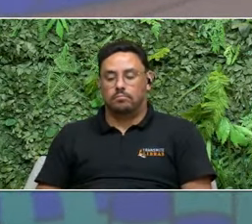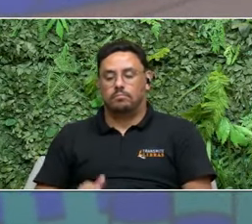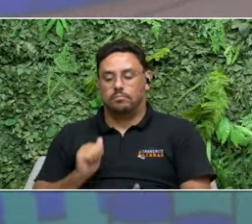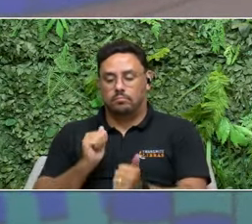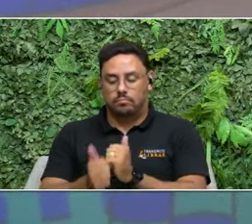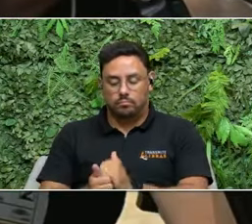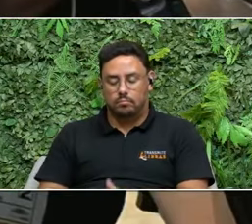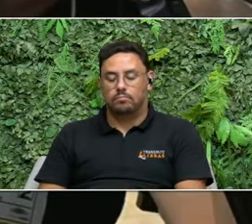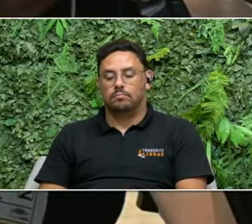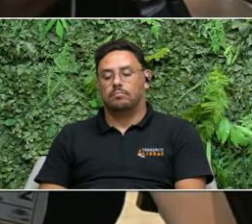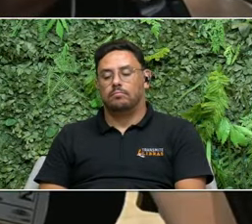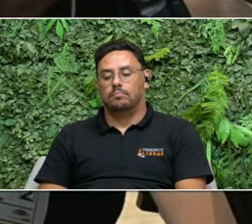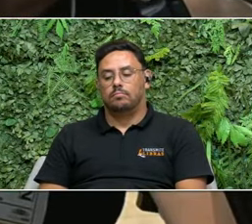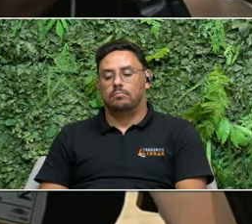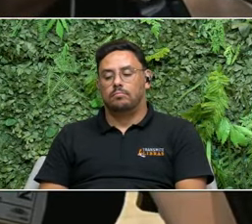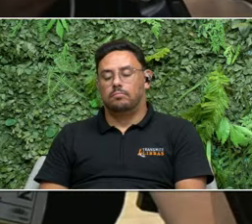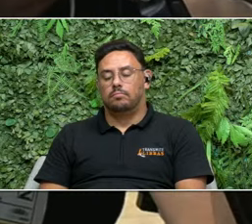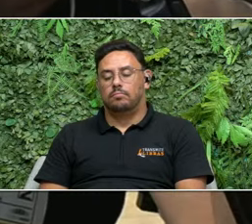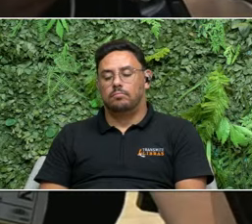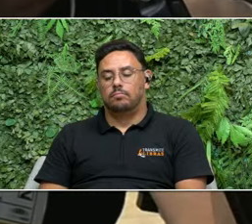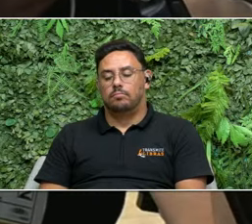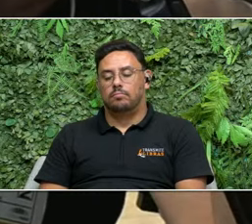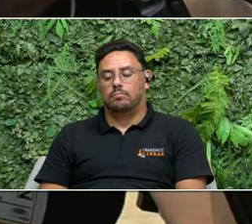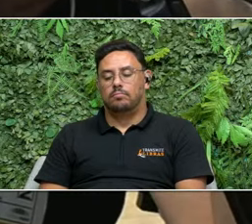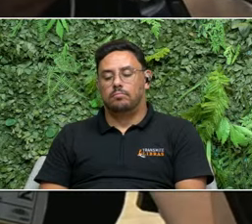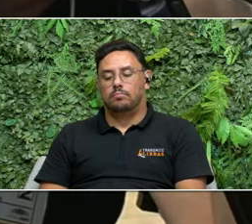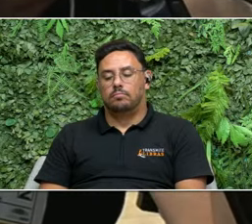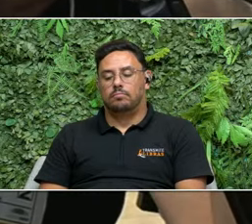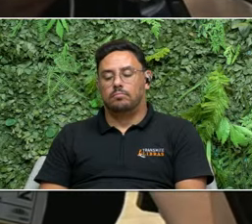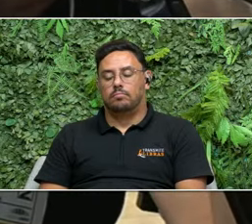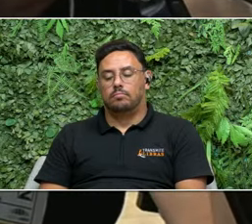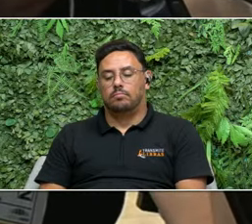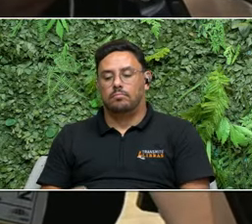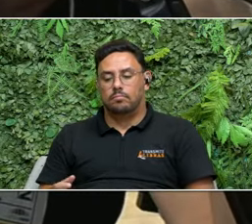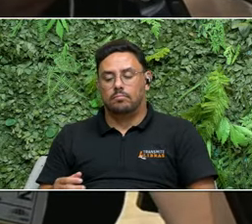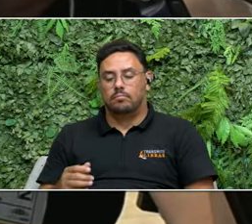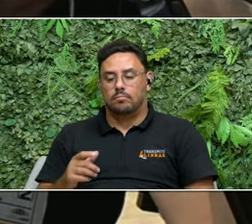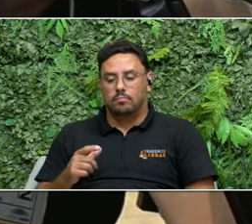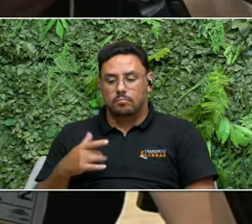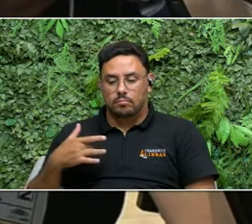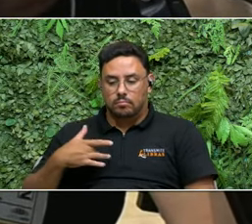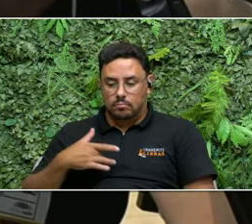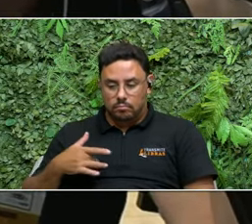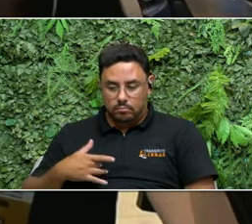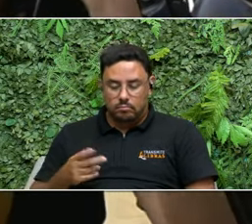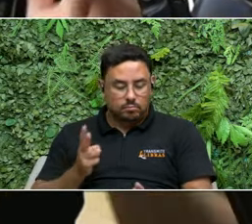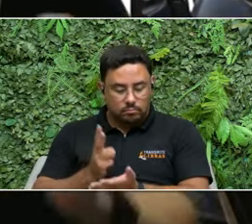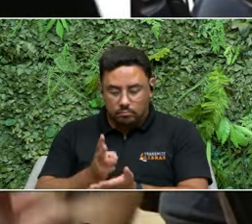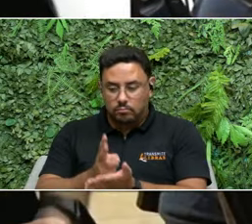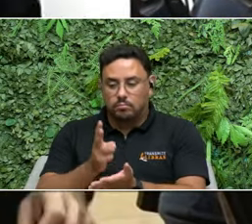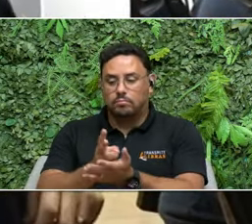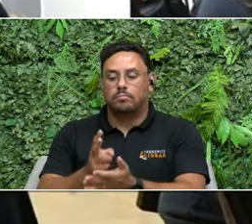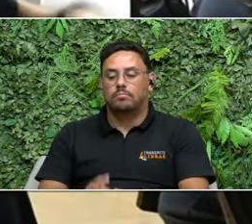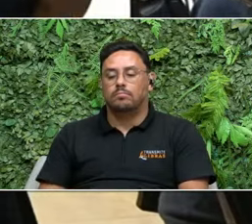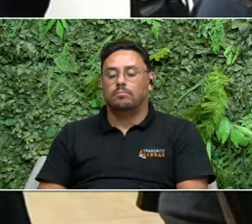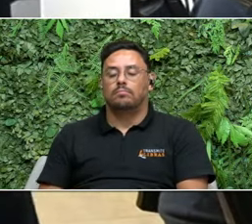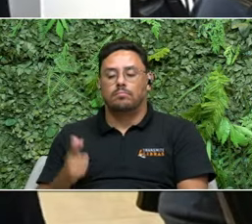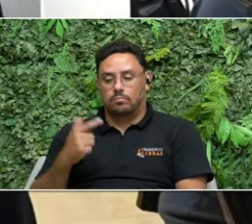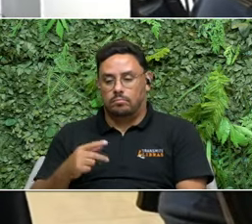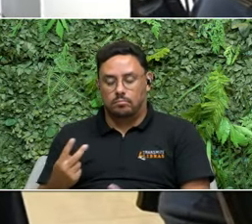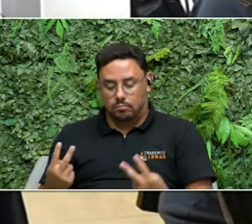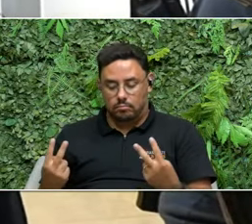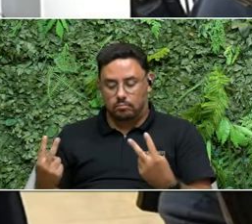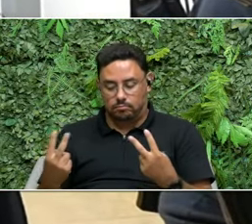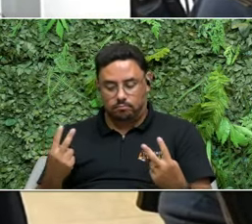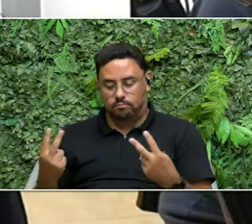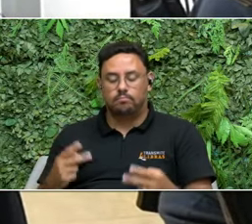jogo tá pensando Nossa em termos de time o Cruzeiro que Manteve a vantagem do empate